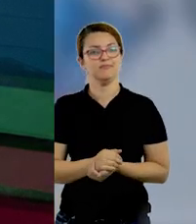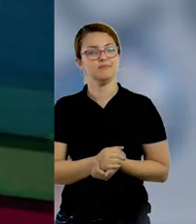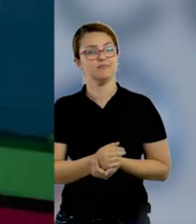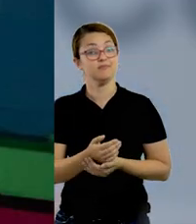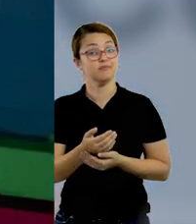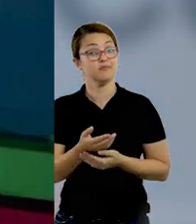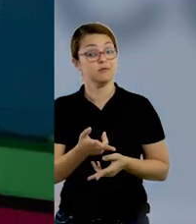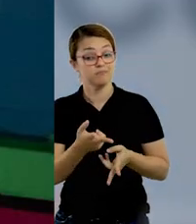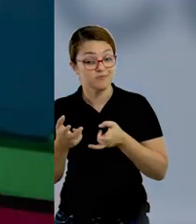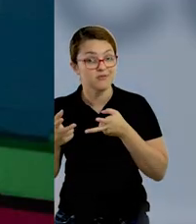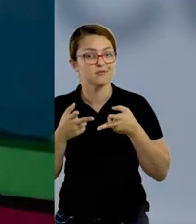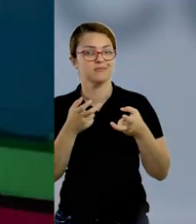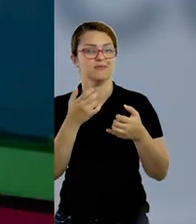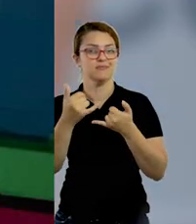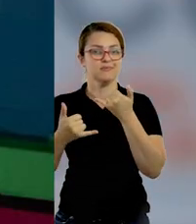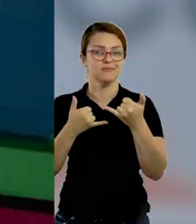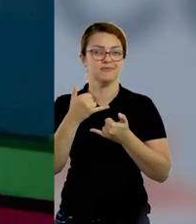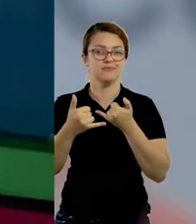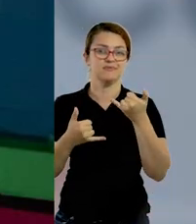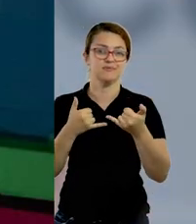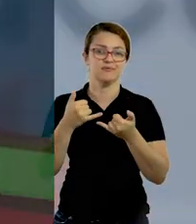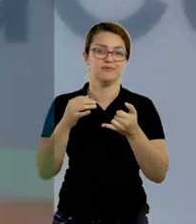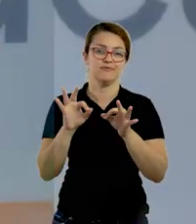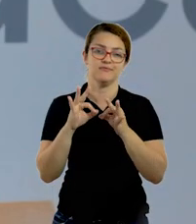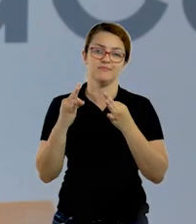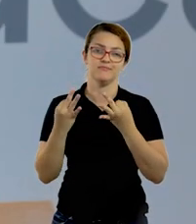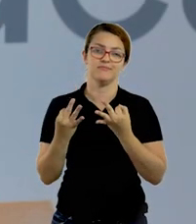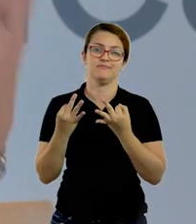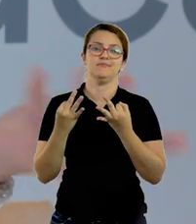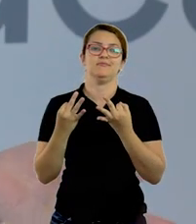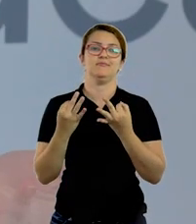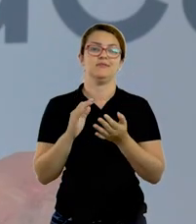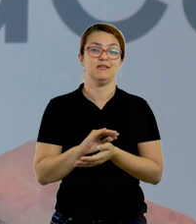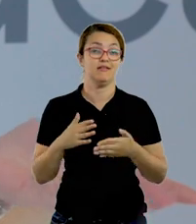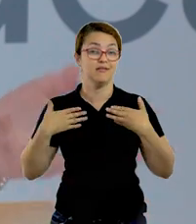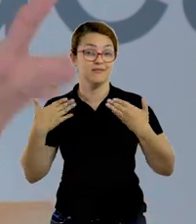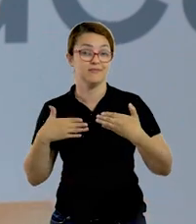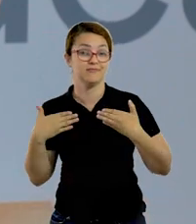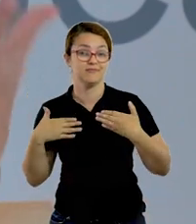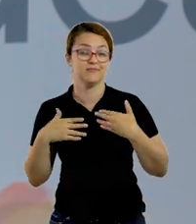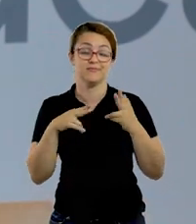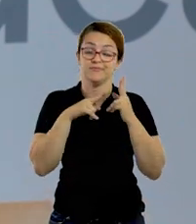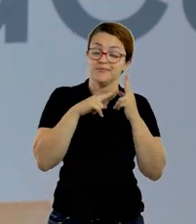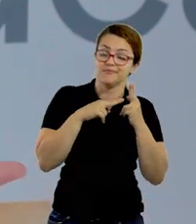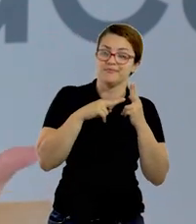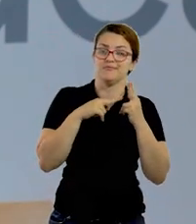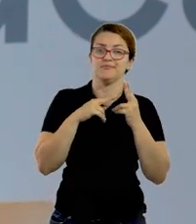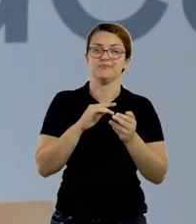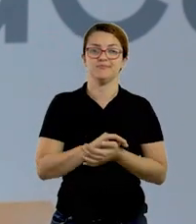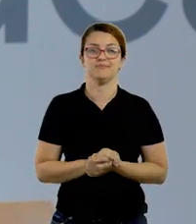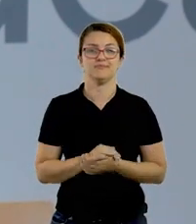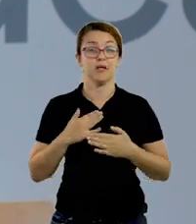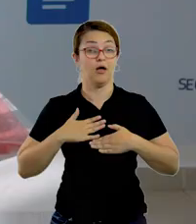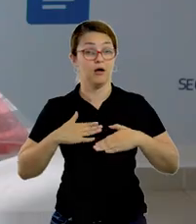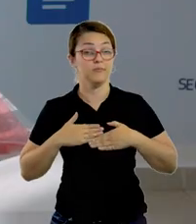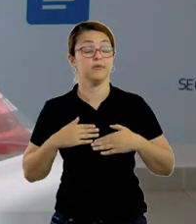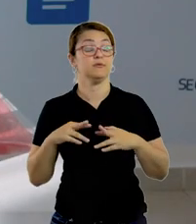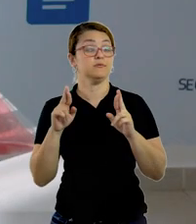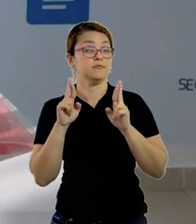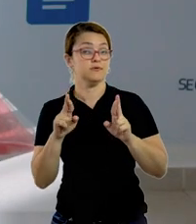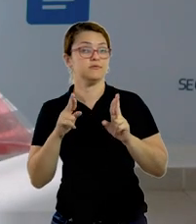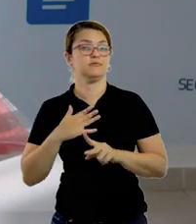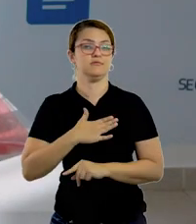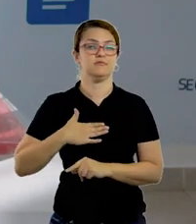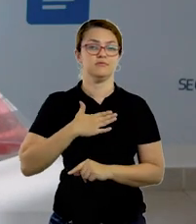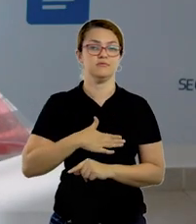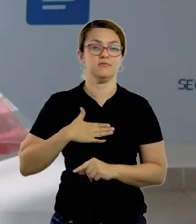o máximo. E vocês vão ver que essa brincadeira vai divertir a família toda e vocês vão ficar bem relaxados para dormir tranquilos.